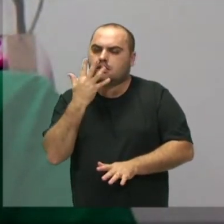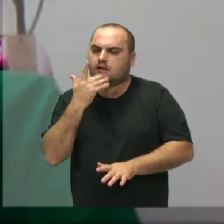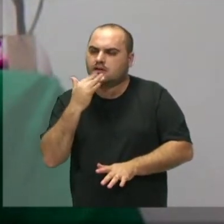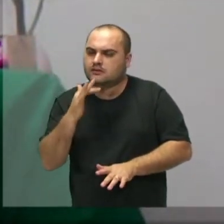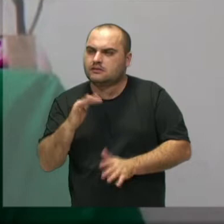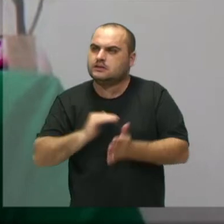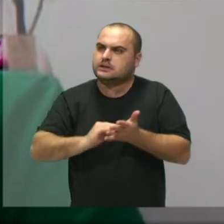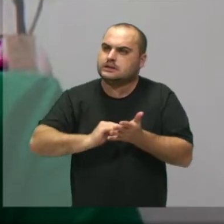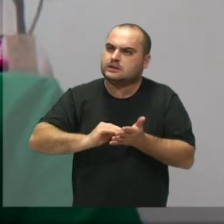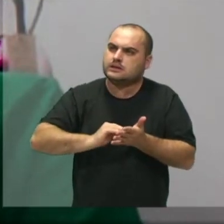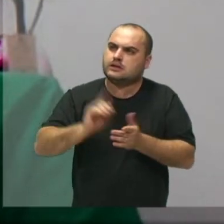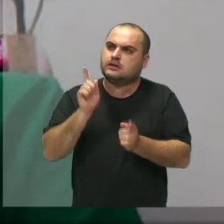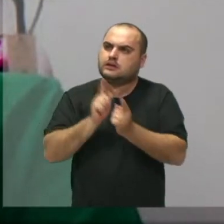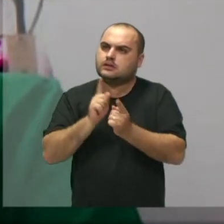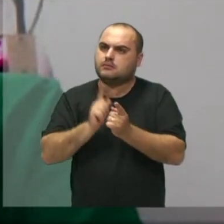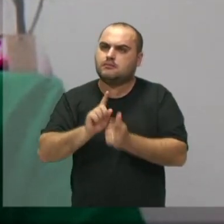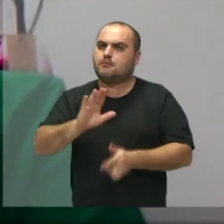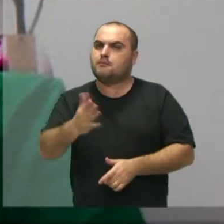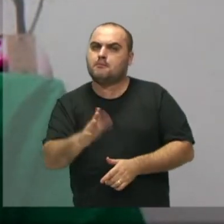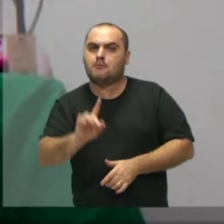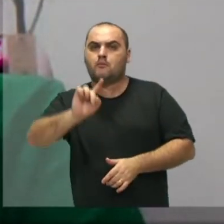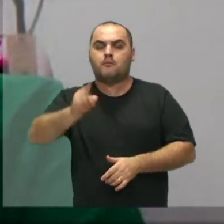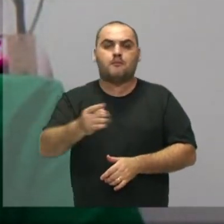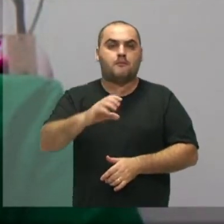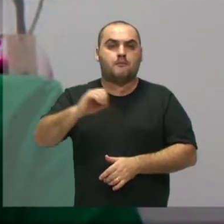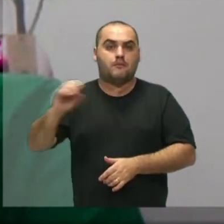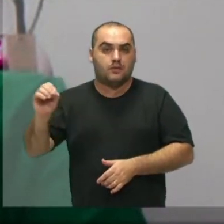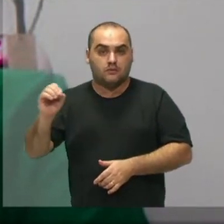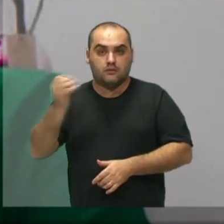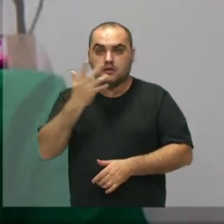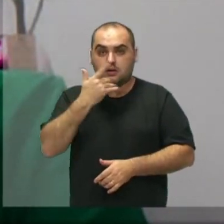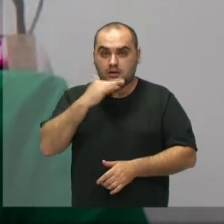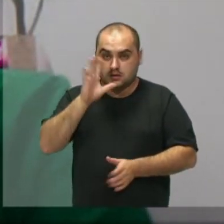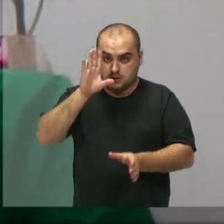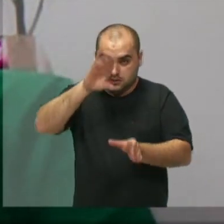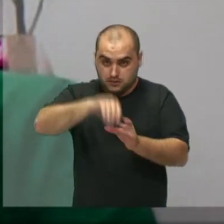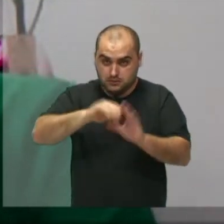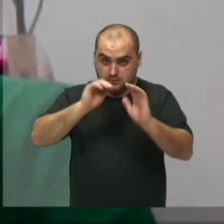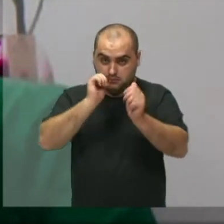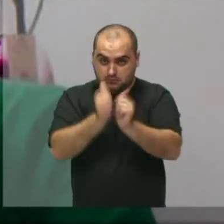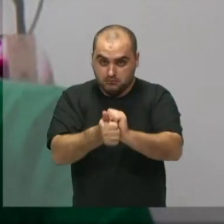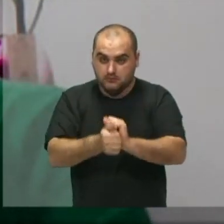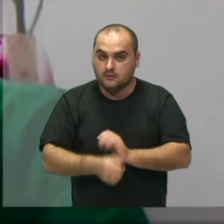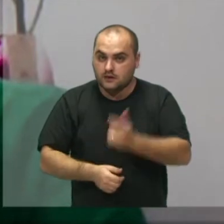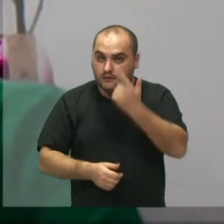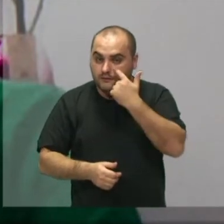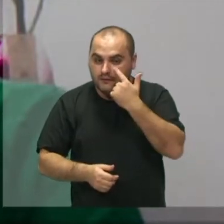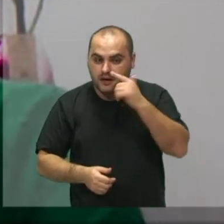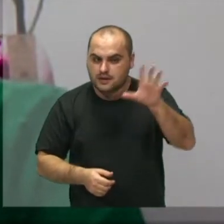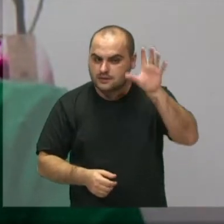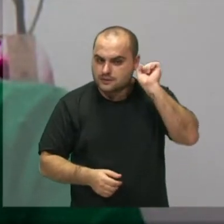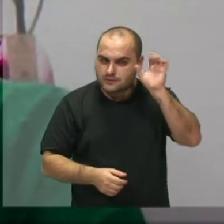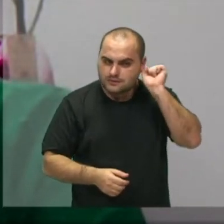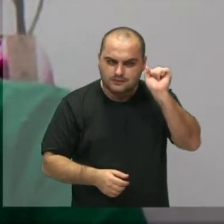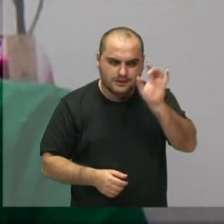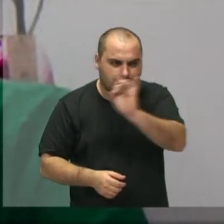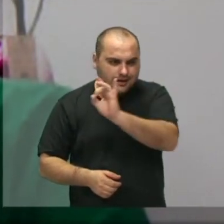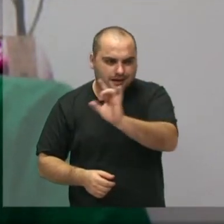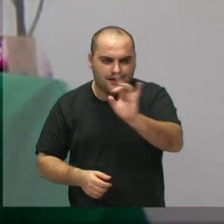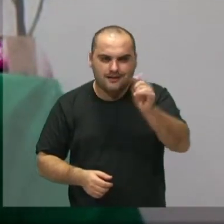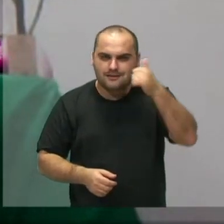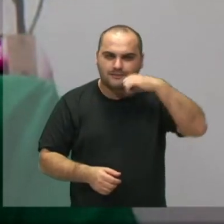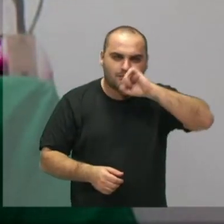de mais de 1.000 crianças na área do esporte, e se tu ouvir o relato de cada mãe, assim, tu fica impressionada,